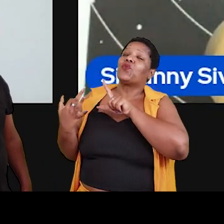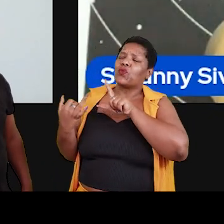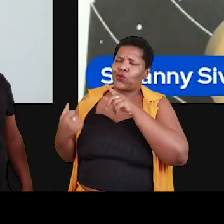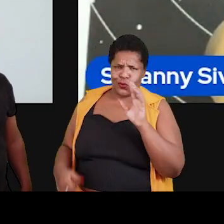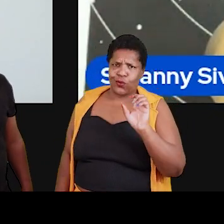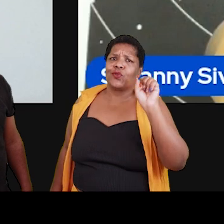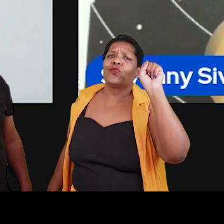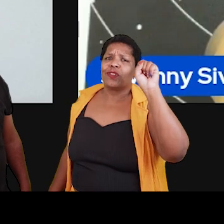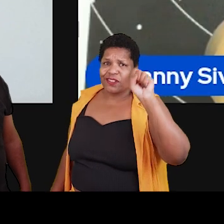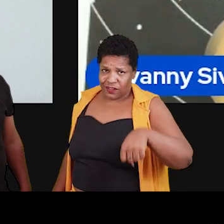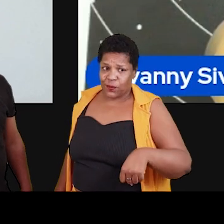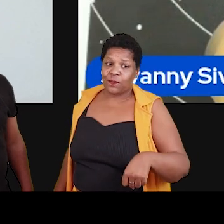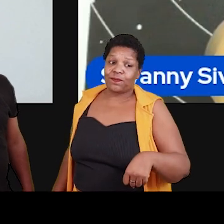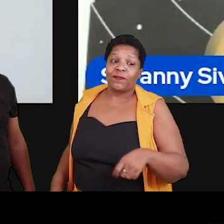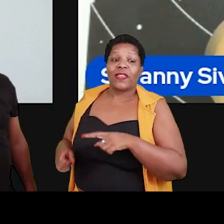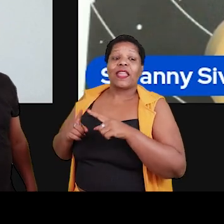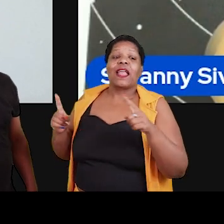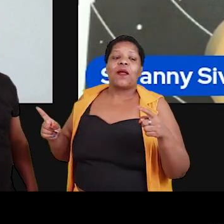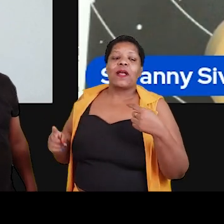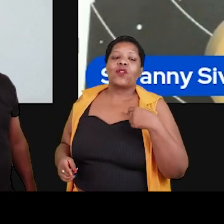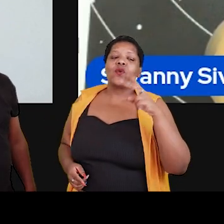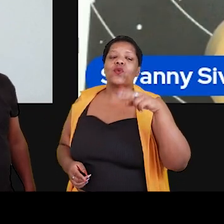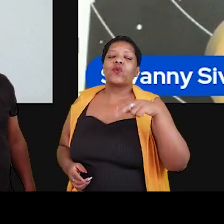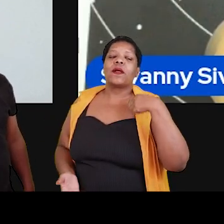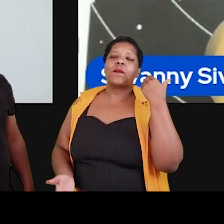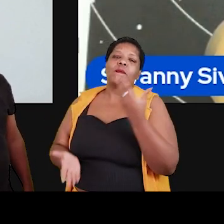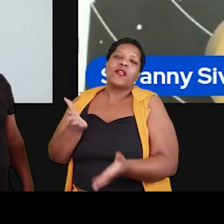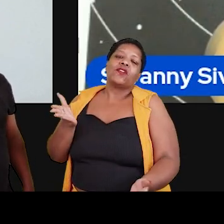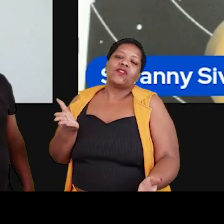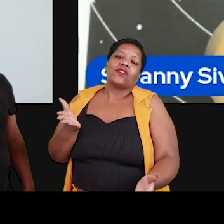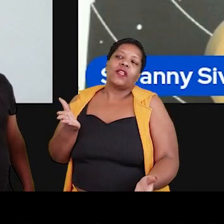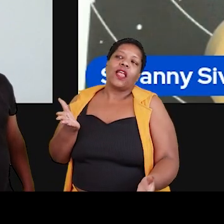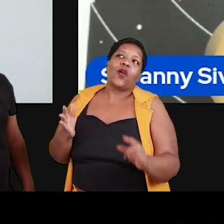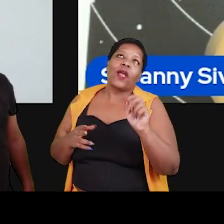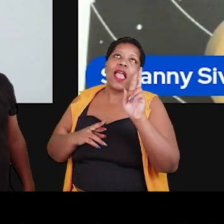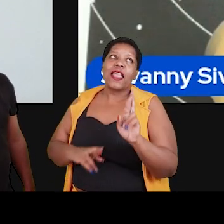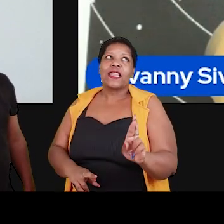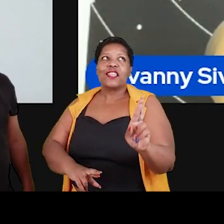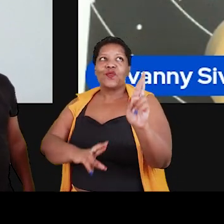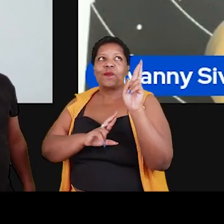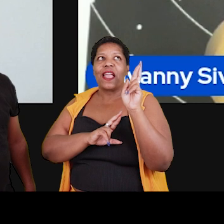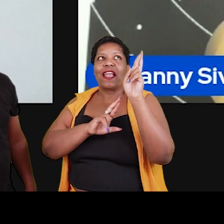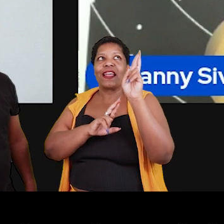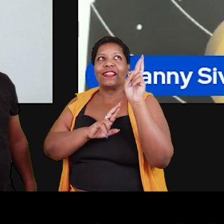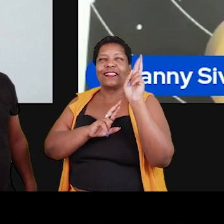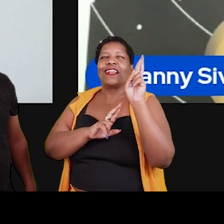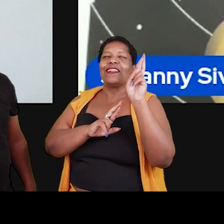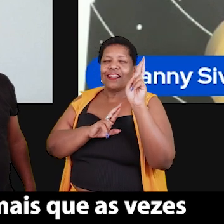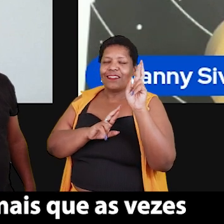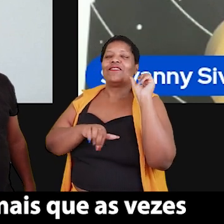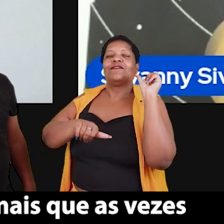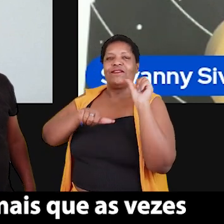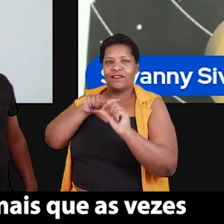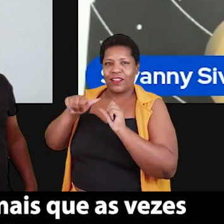mesmo. Só que o que eu nunca perdi foi a esperança de que isso poderia virar,